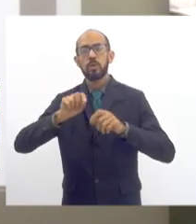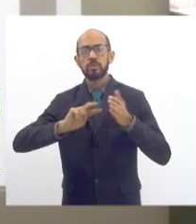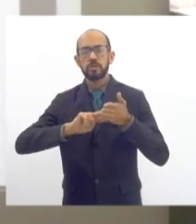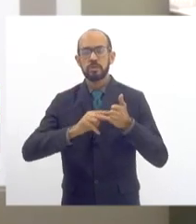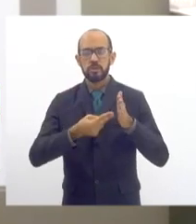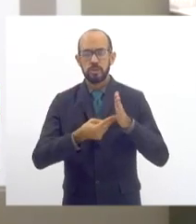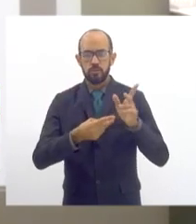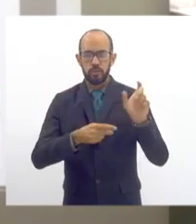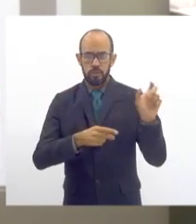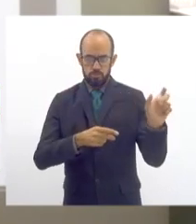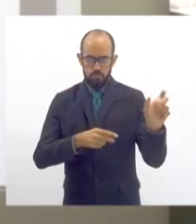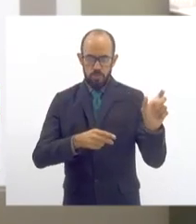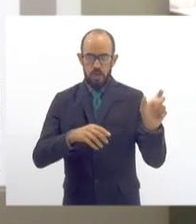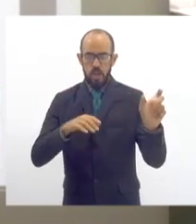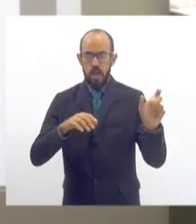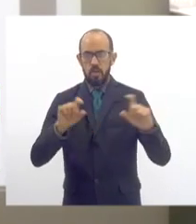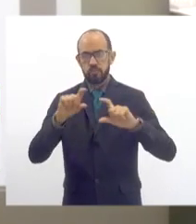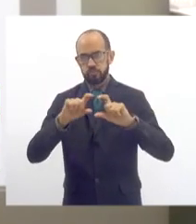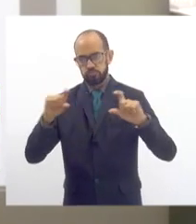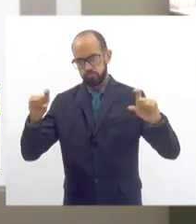o servidor é um pouco